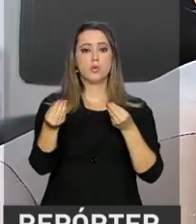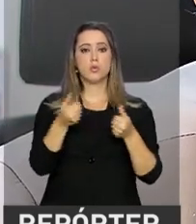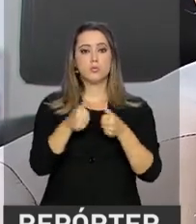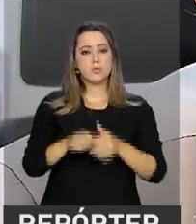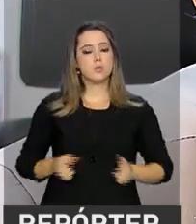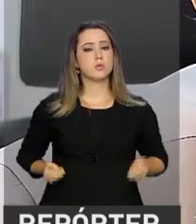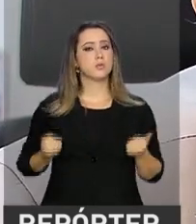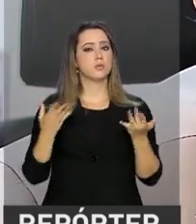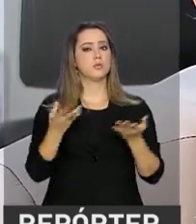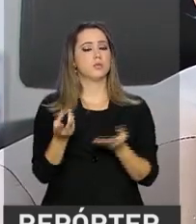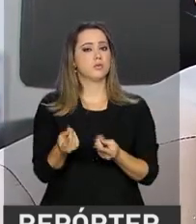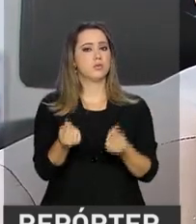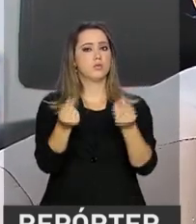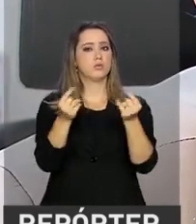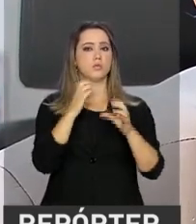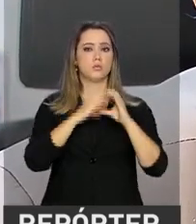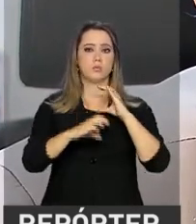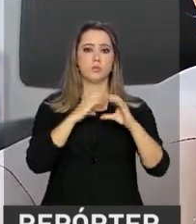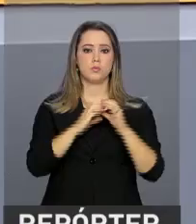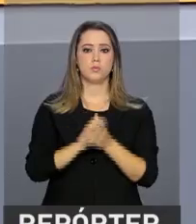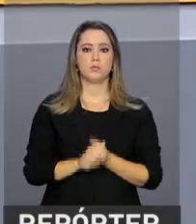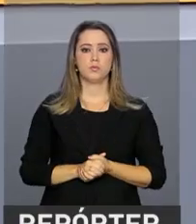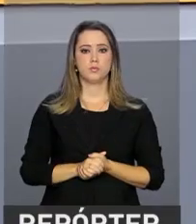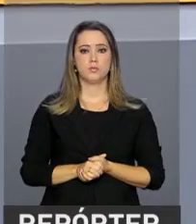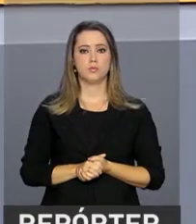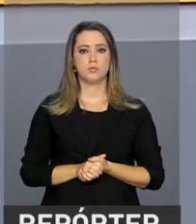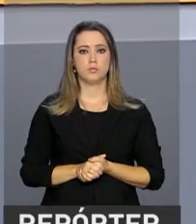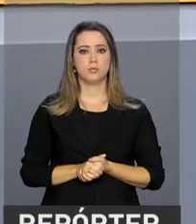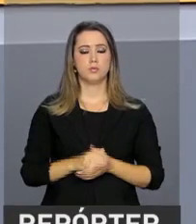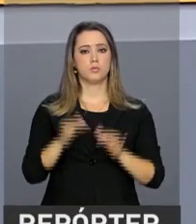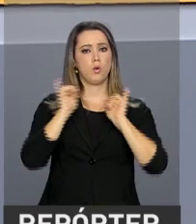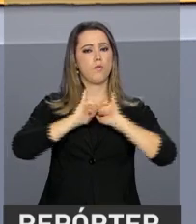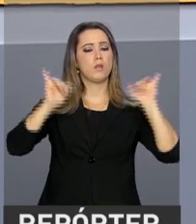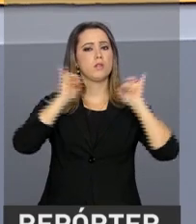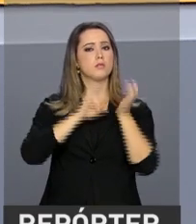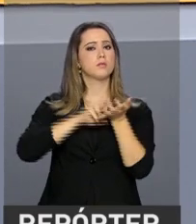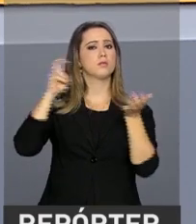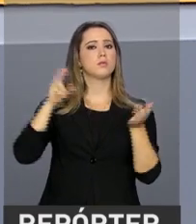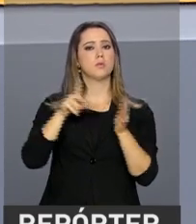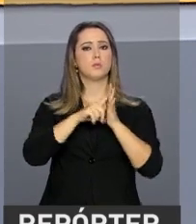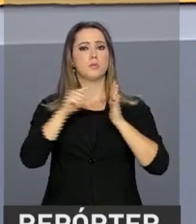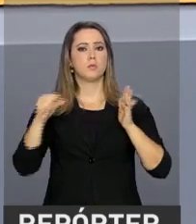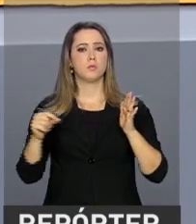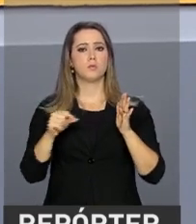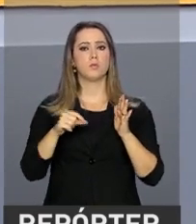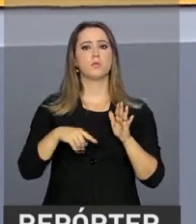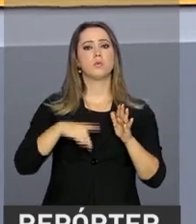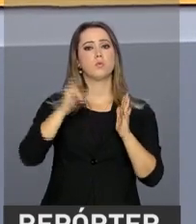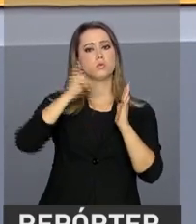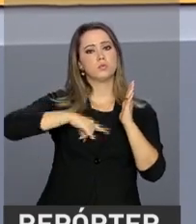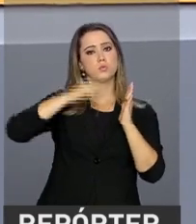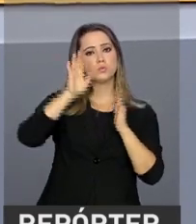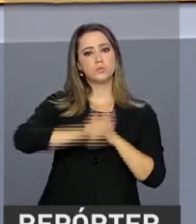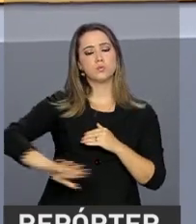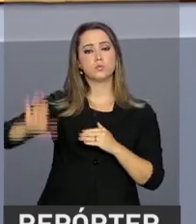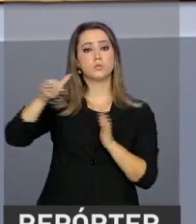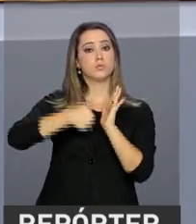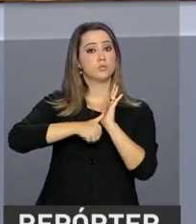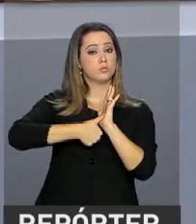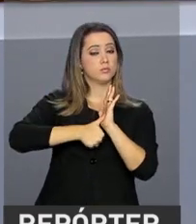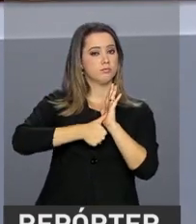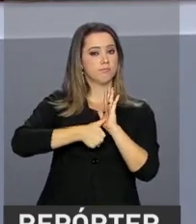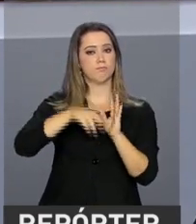gastando dinheiro dele na área de comunicação e foi lançado pela manhã no palácio do planalto o documento nacional de